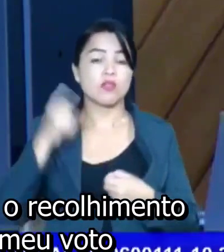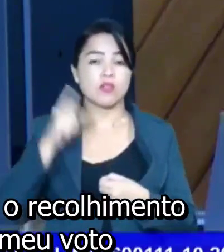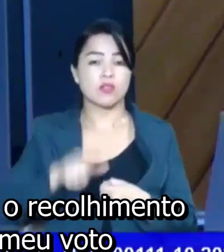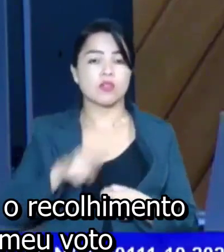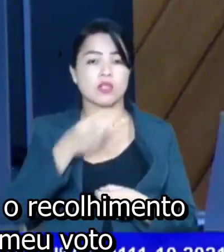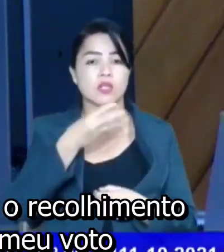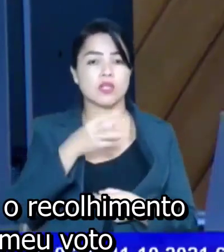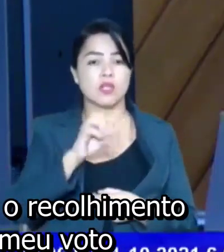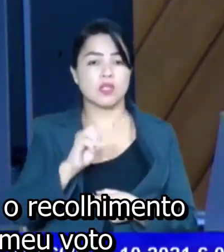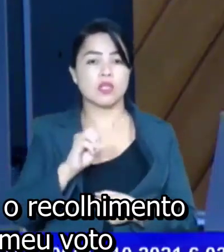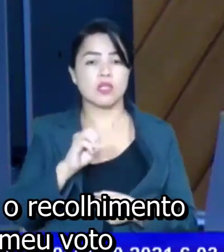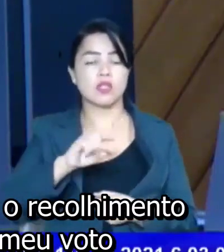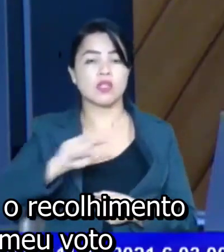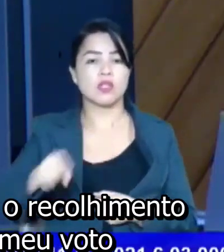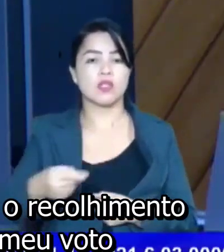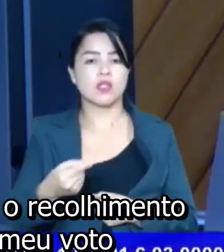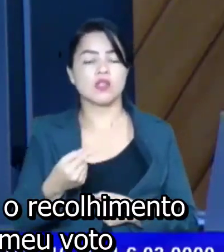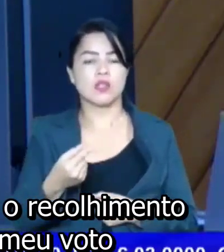de R$